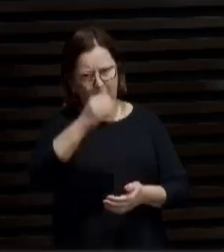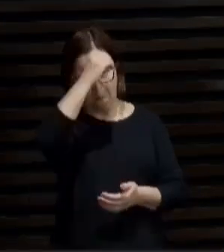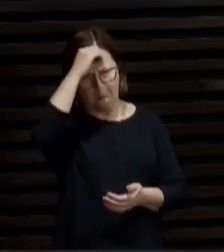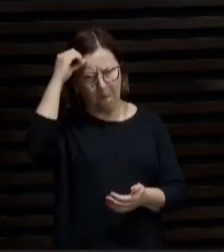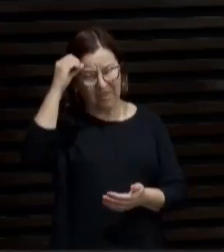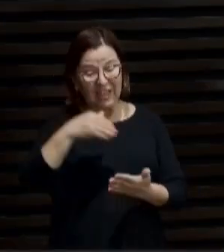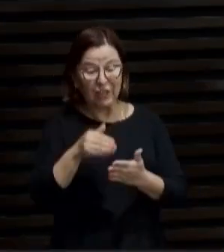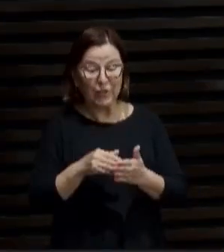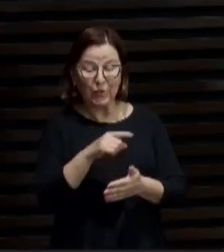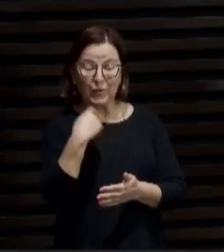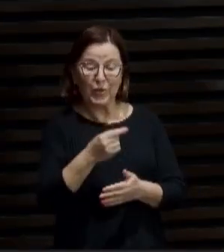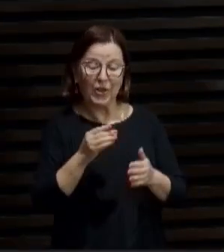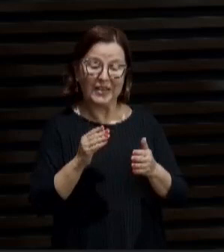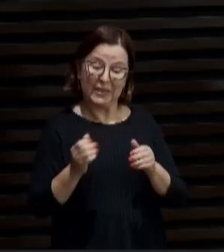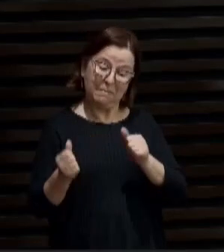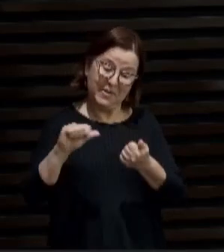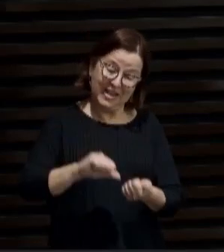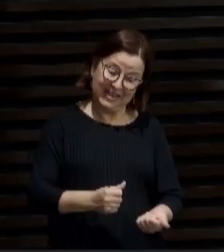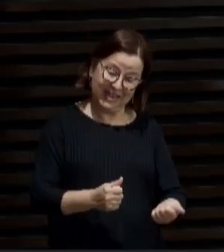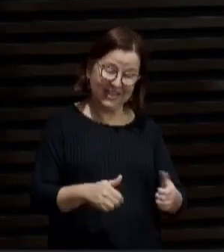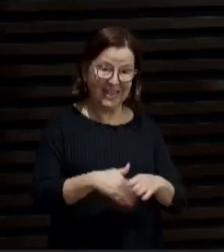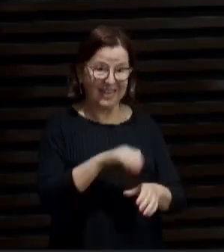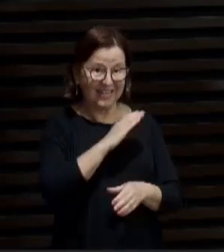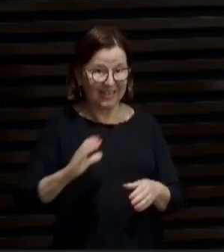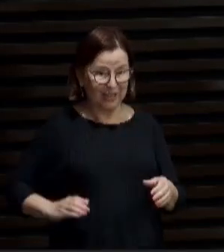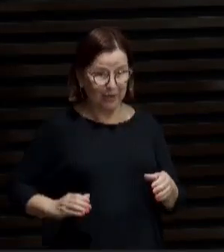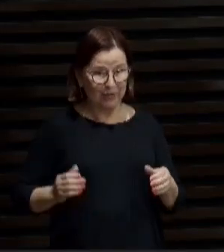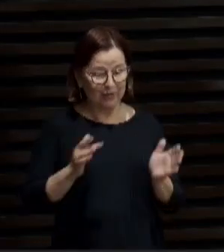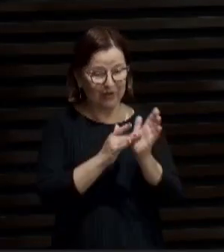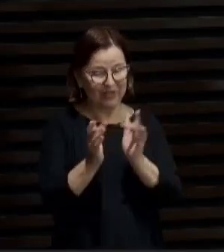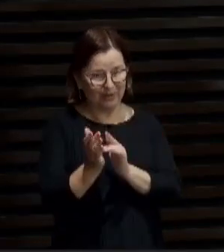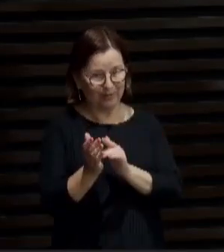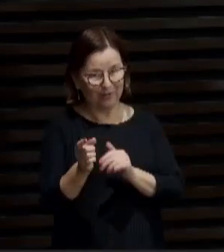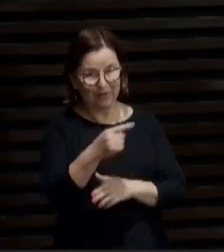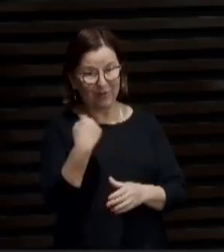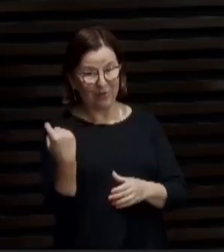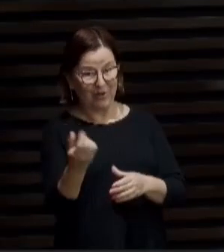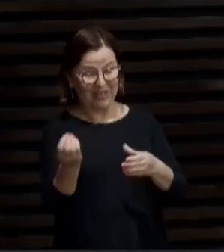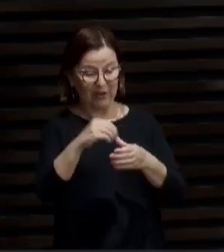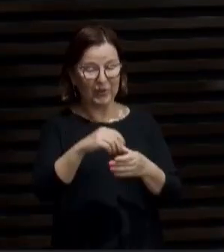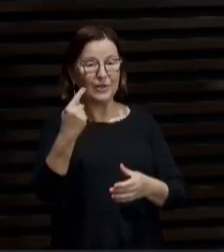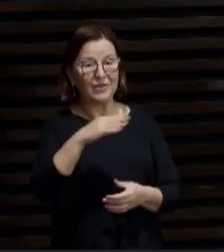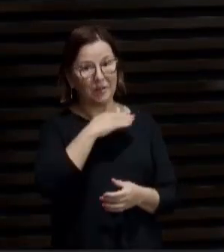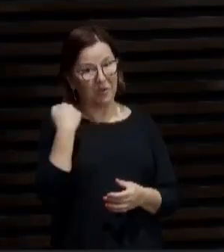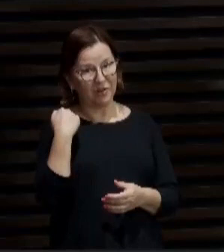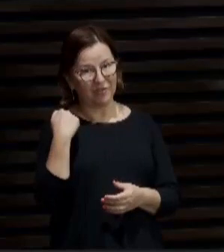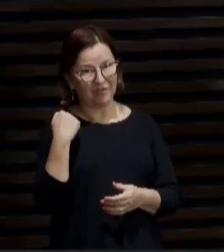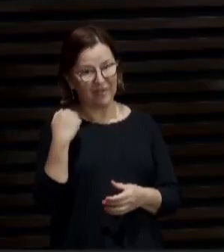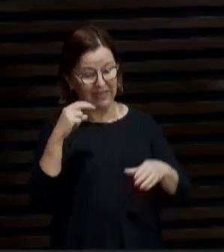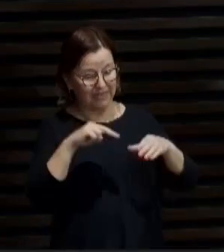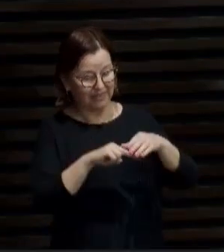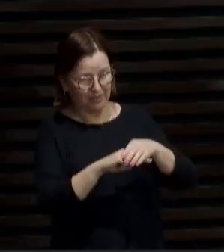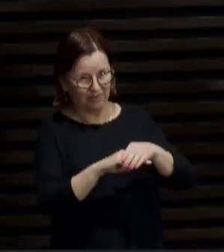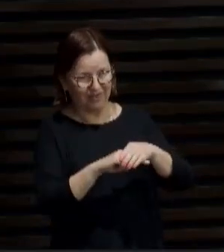todos nós que fomos batizados em Cristo Jesus, fomos batizados na sua morte? Fomos, pois, sepultados com ele